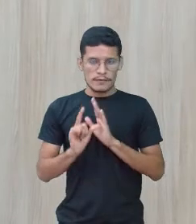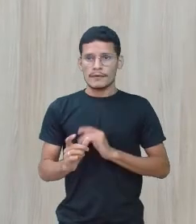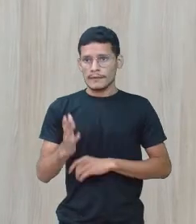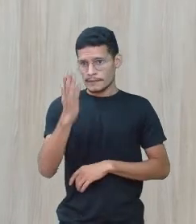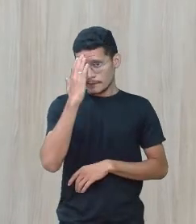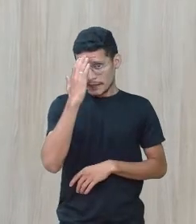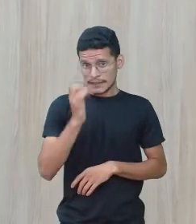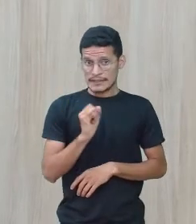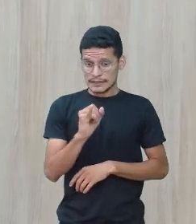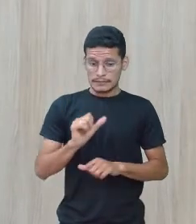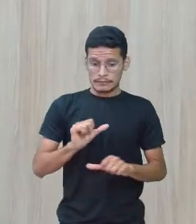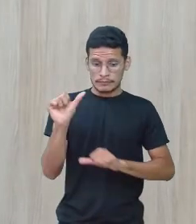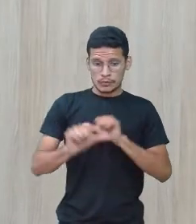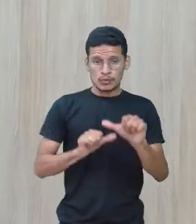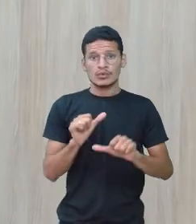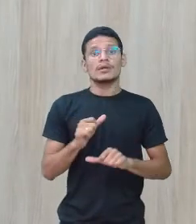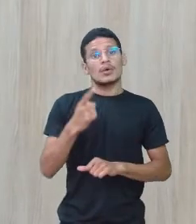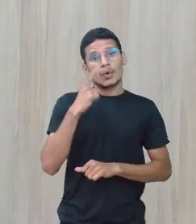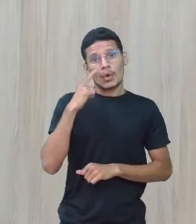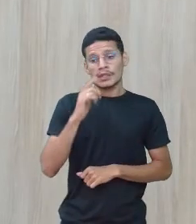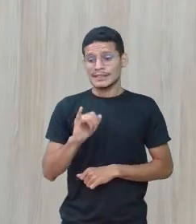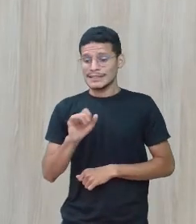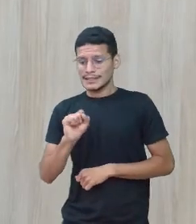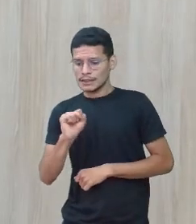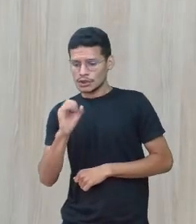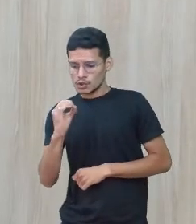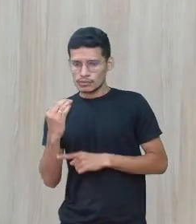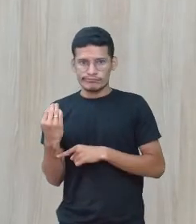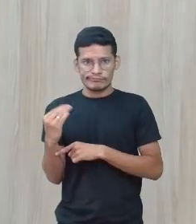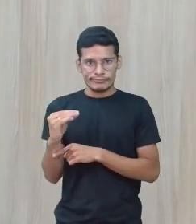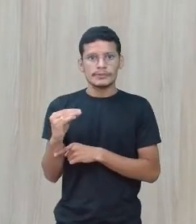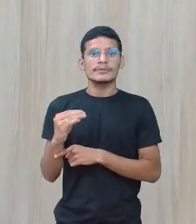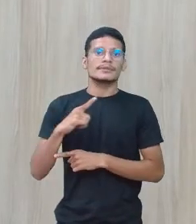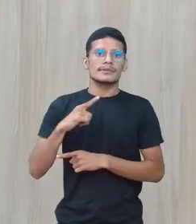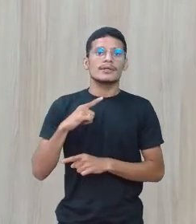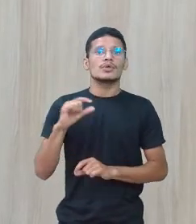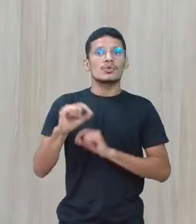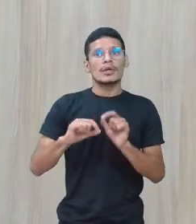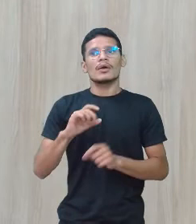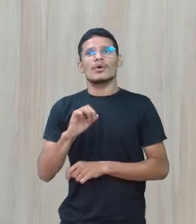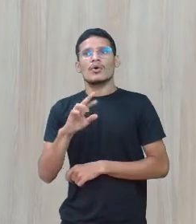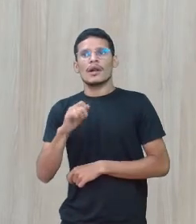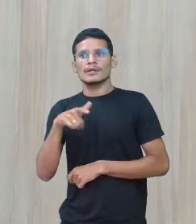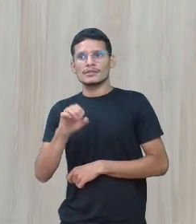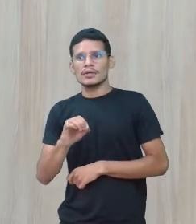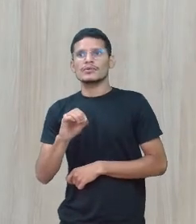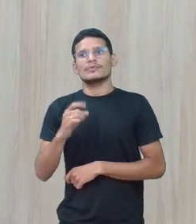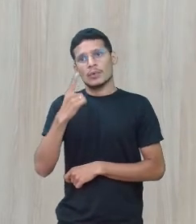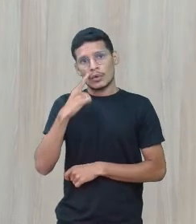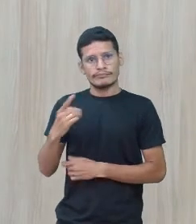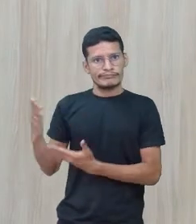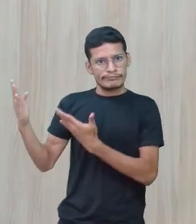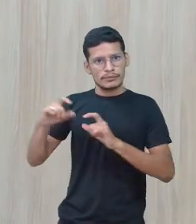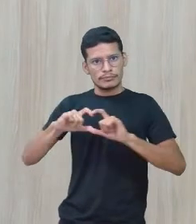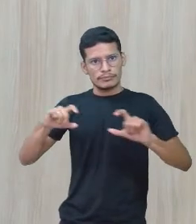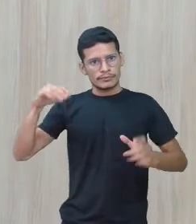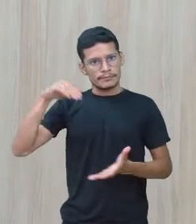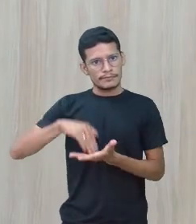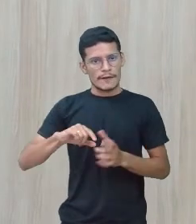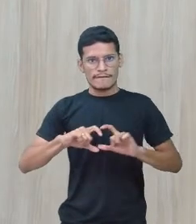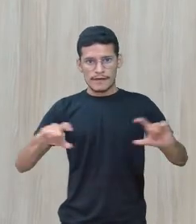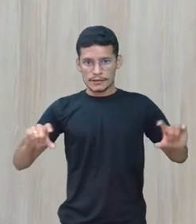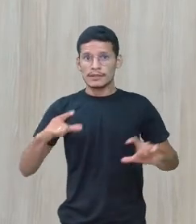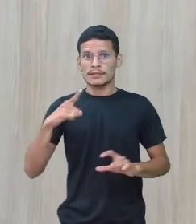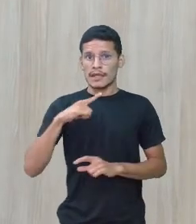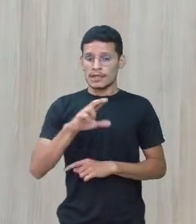gente troca é fundamental isso, a gente tem uma oração subordinada, substantiva, subjetiva. Ufa, né, gente? Muito nome, os nomes